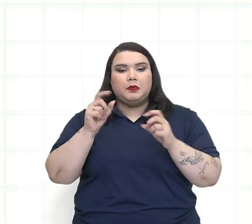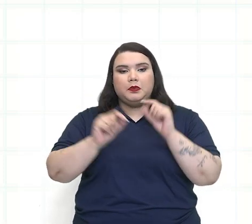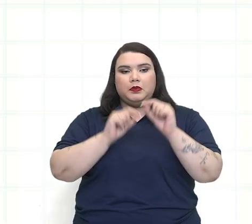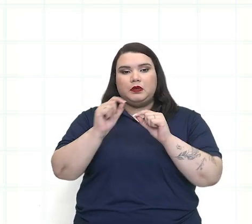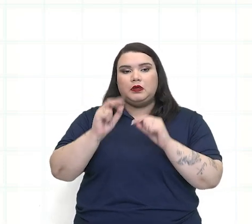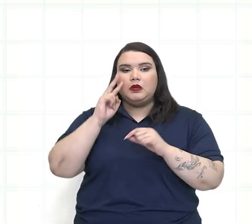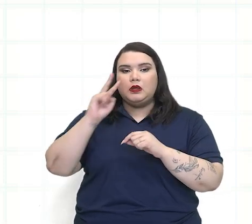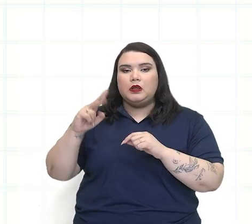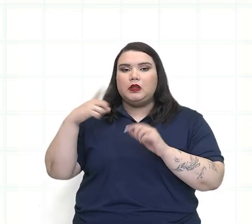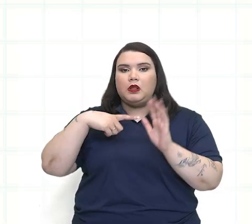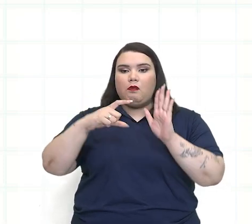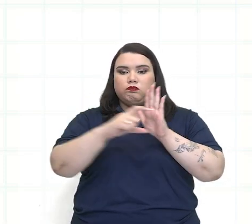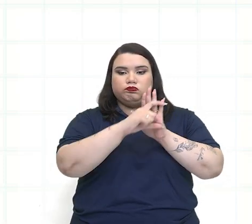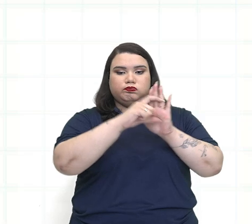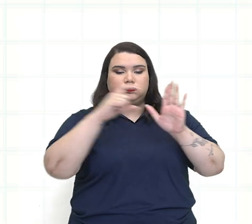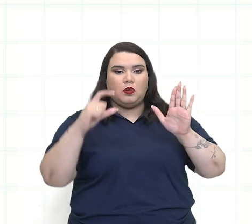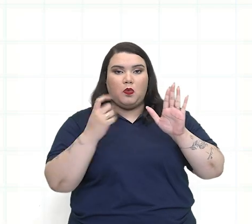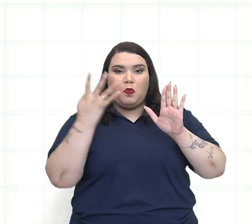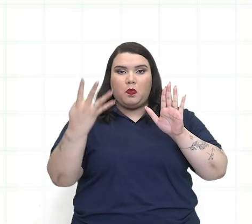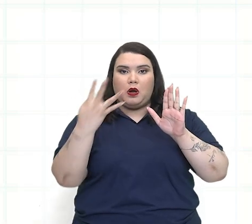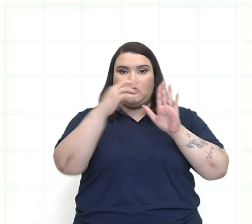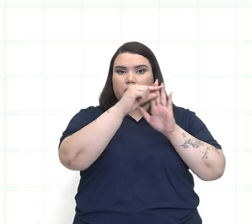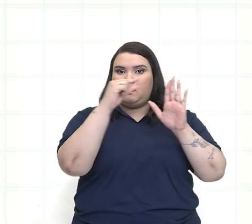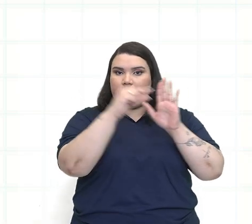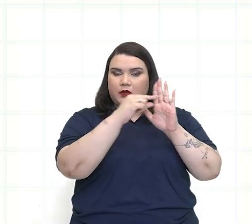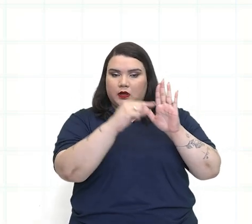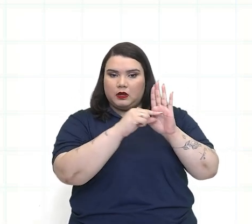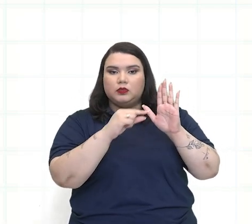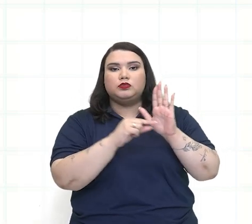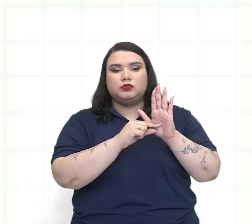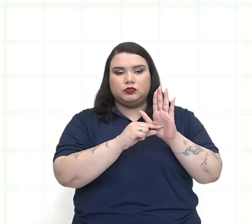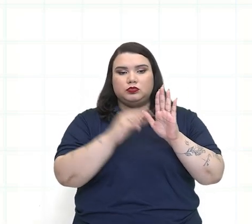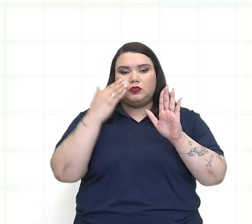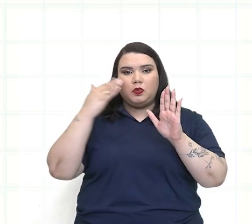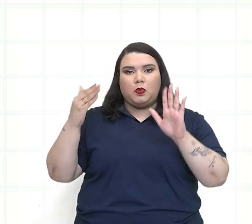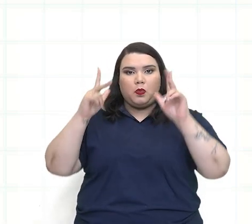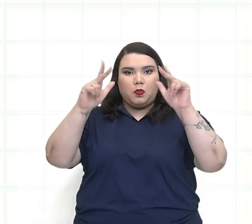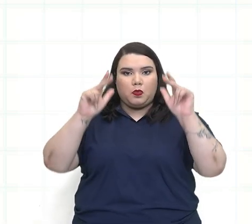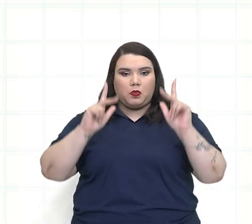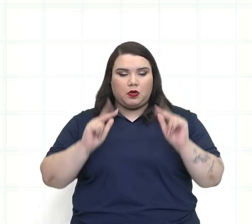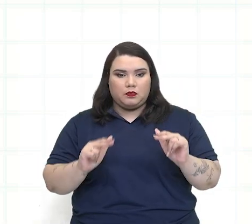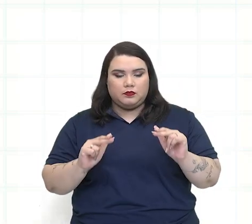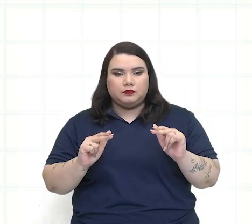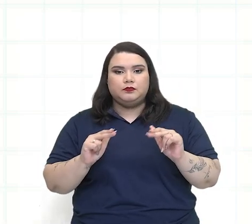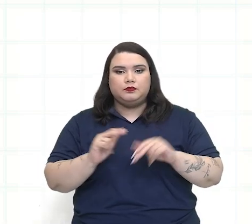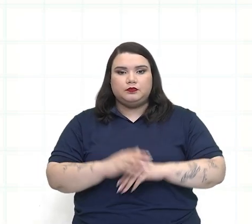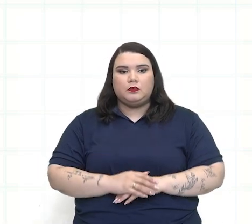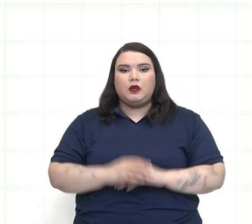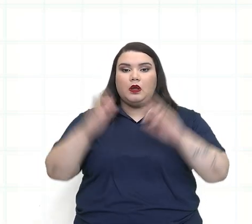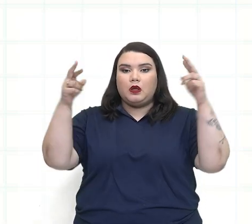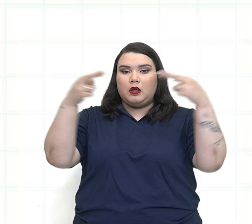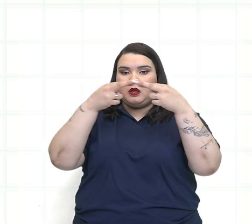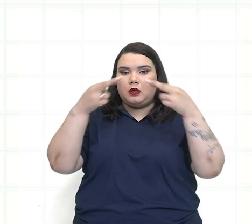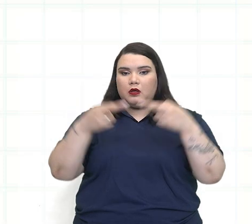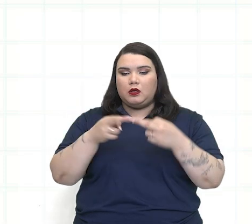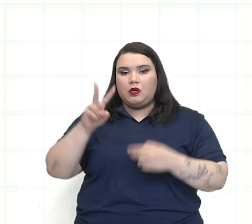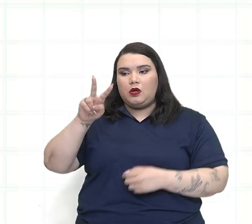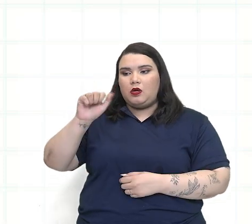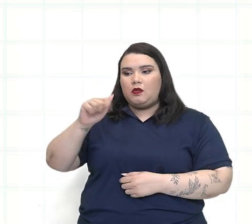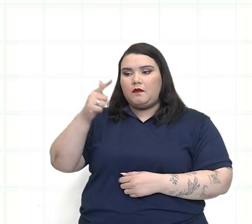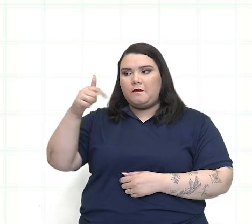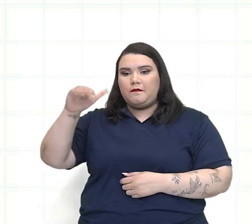vez, olha, a estrofe com 4 versos, né? Aqui novamente. E as rimas, né?